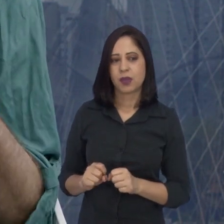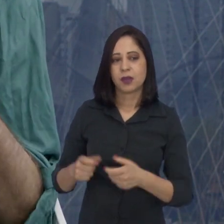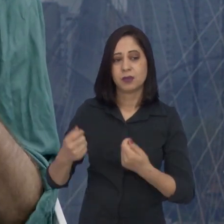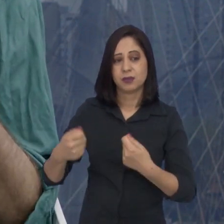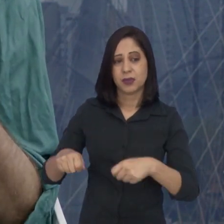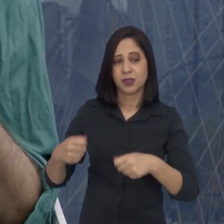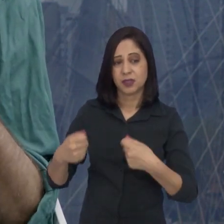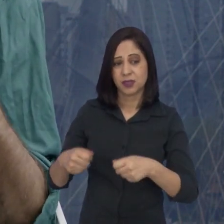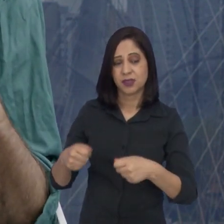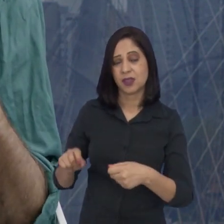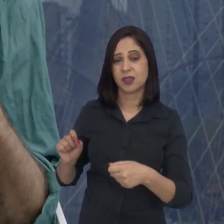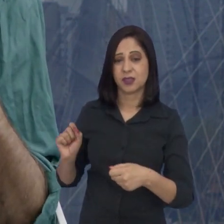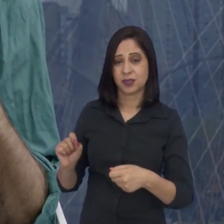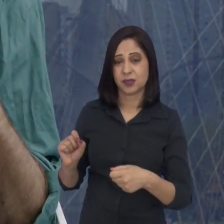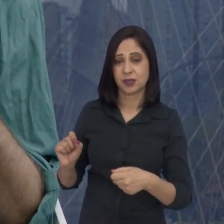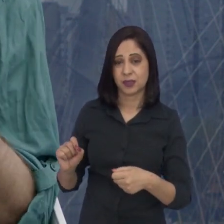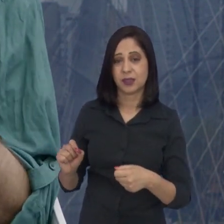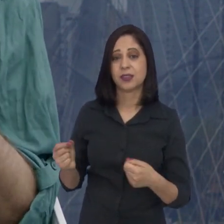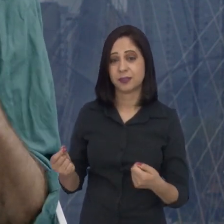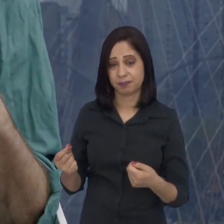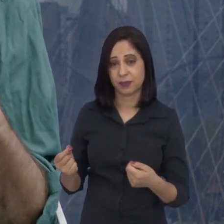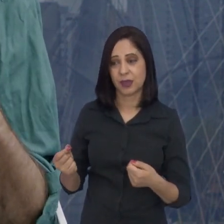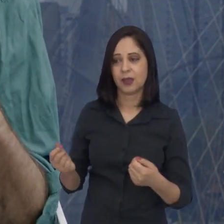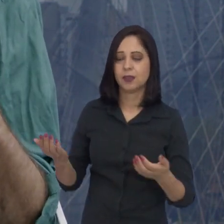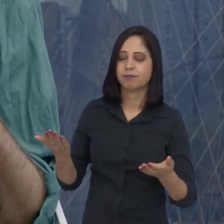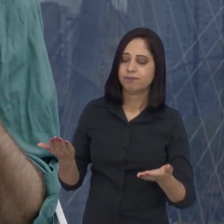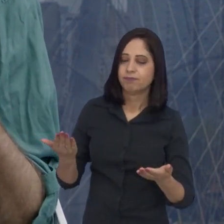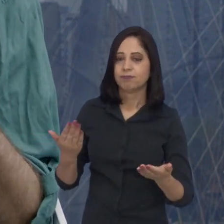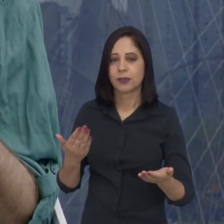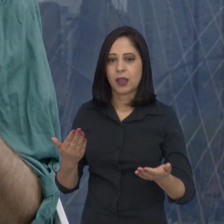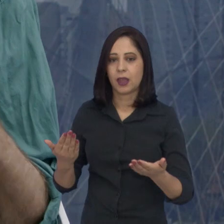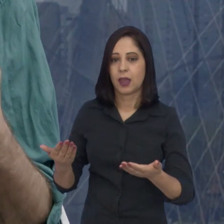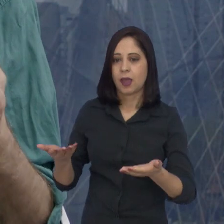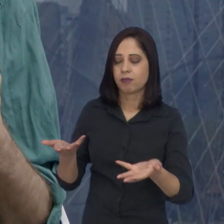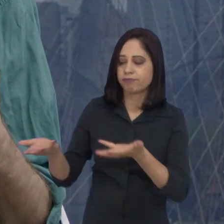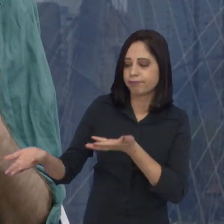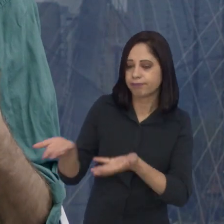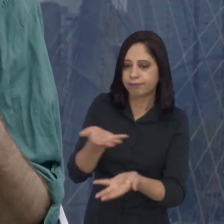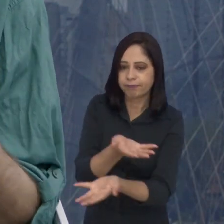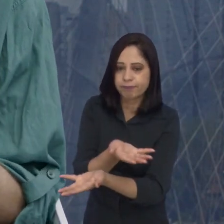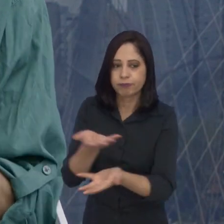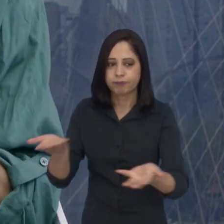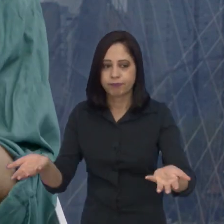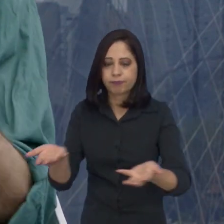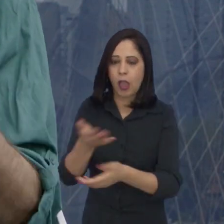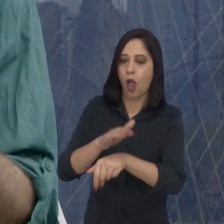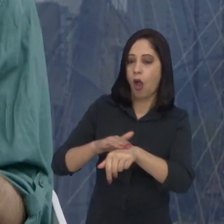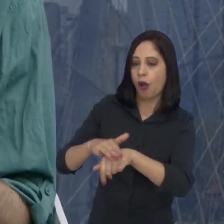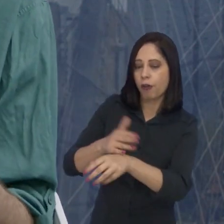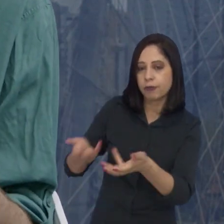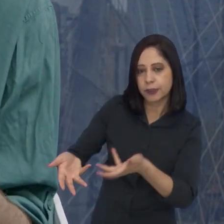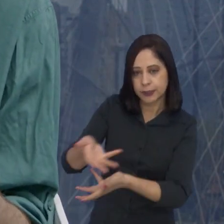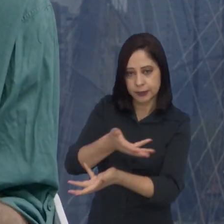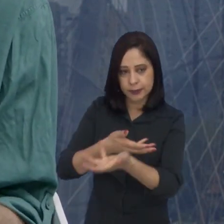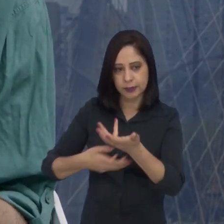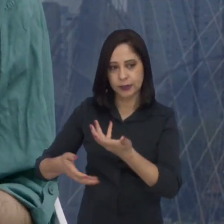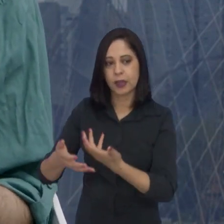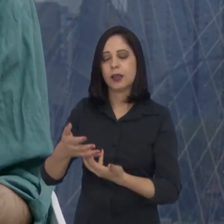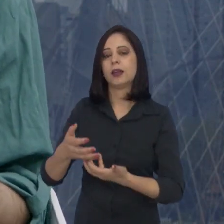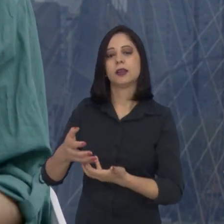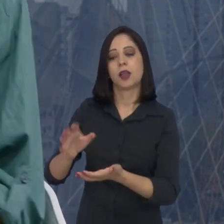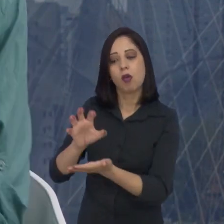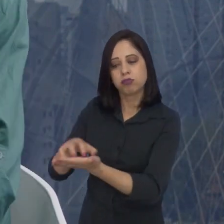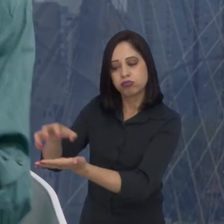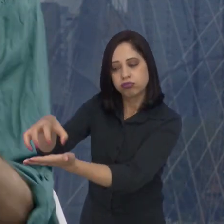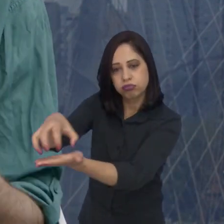precisaria se ter diálogos, digamos assim, mais sistêmicos entre os diferentes órgãos de planejamento, produção